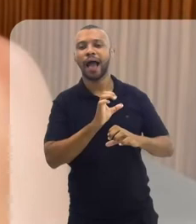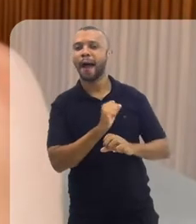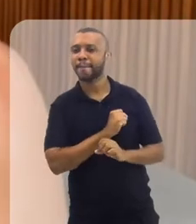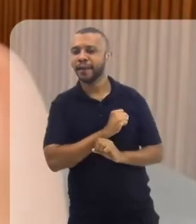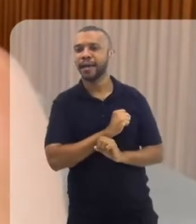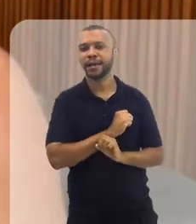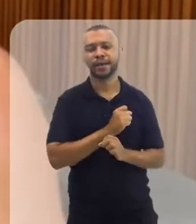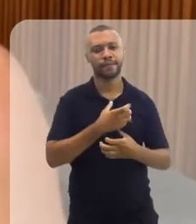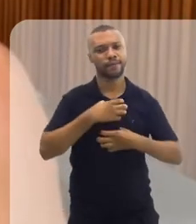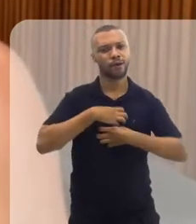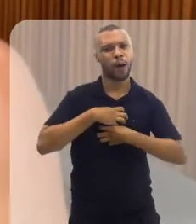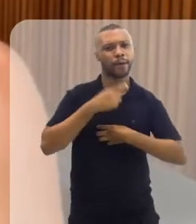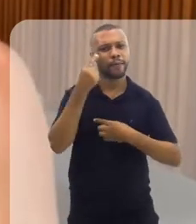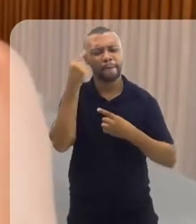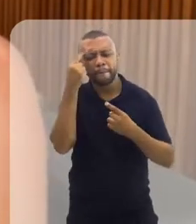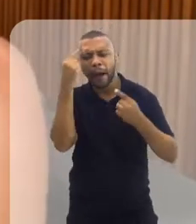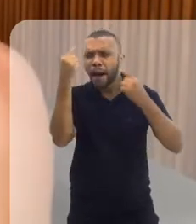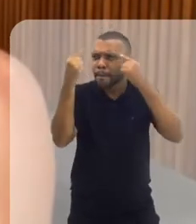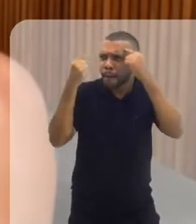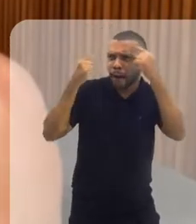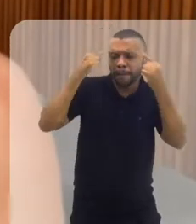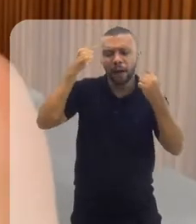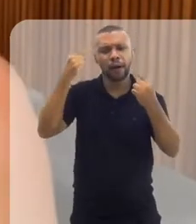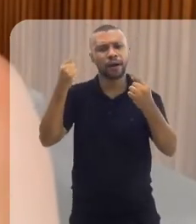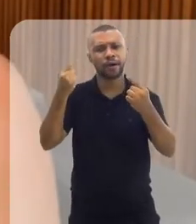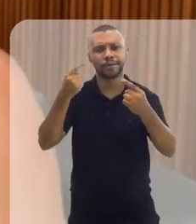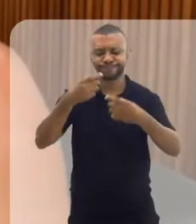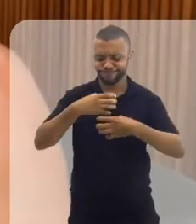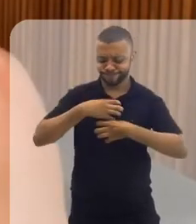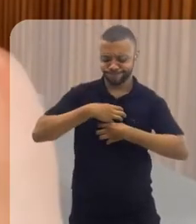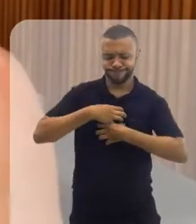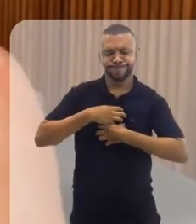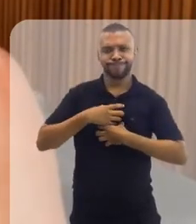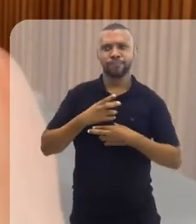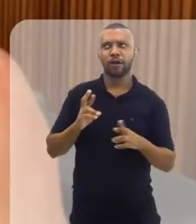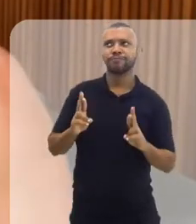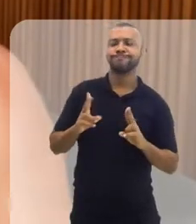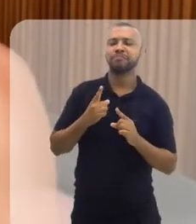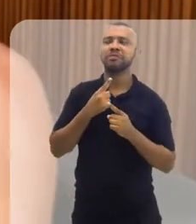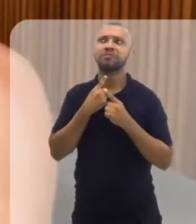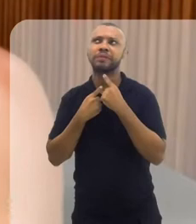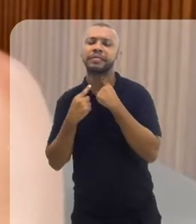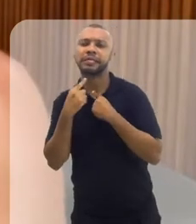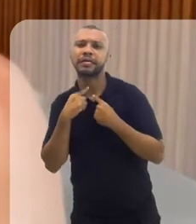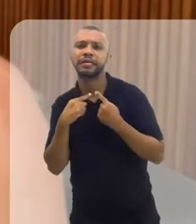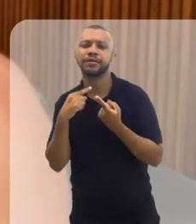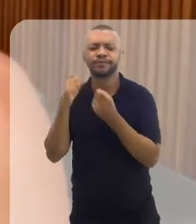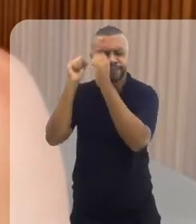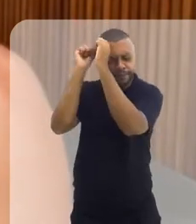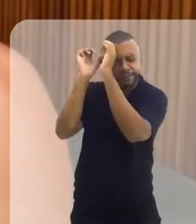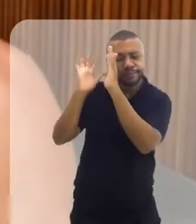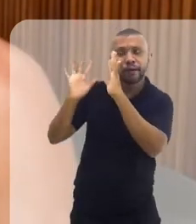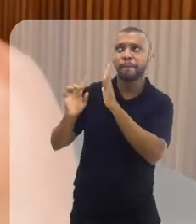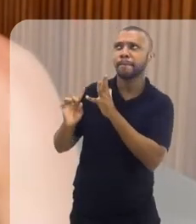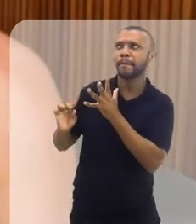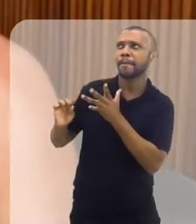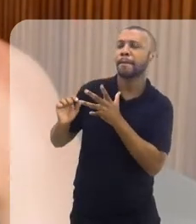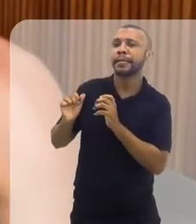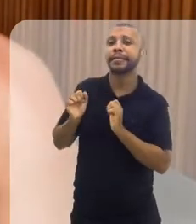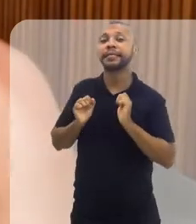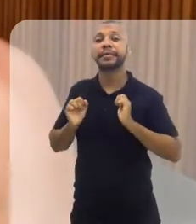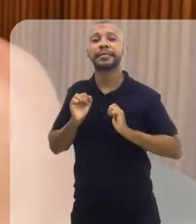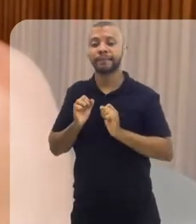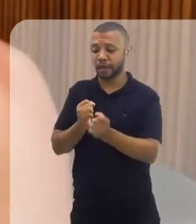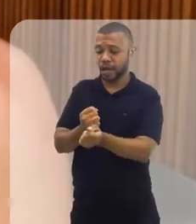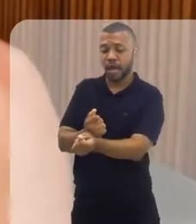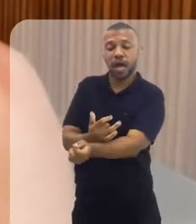minha criatividade, de colocar um pouco para fora os meus desejos, né? As minhas